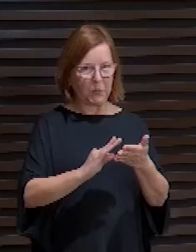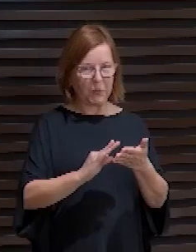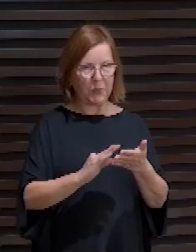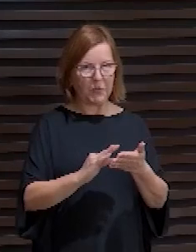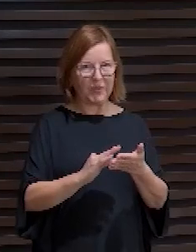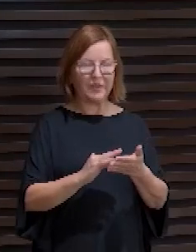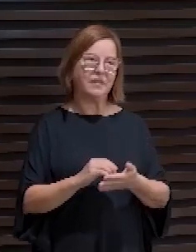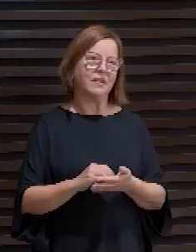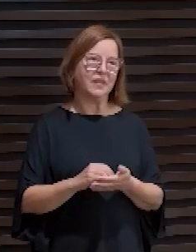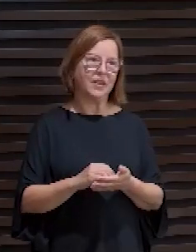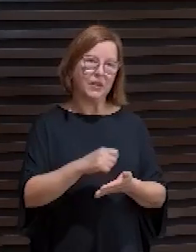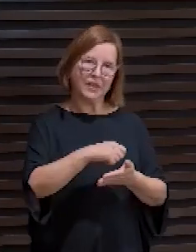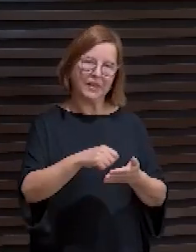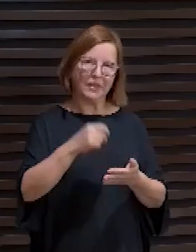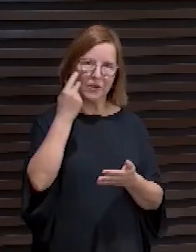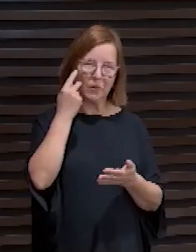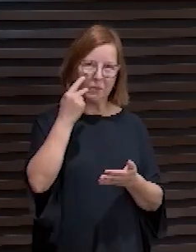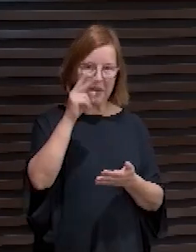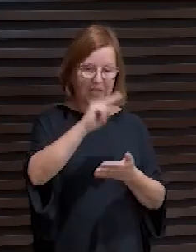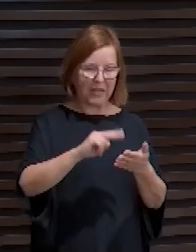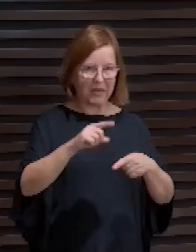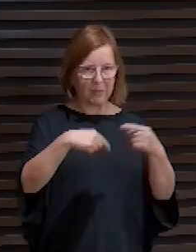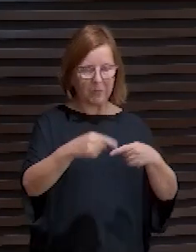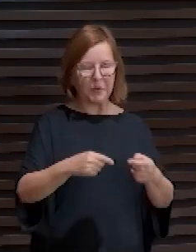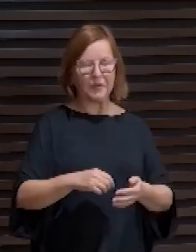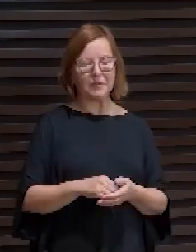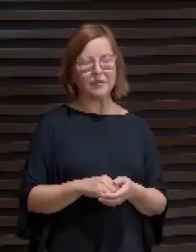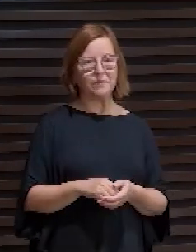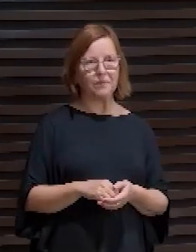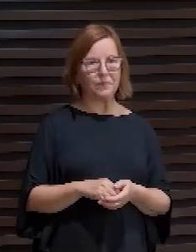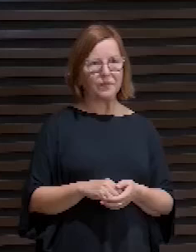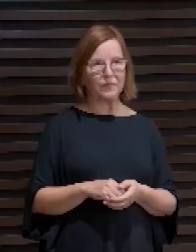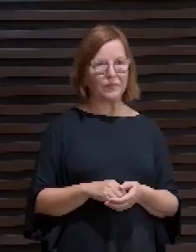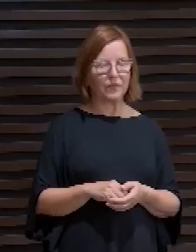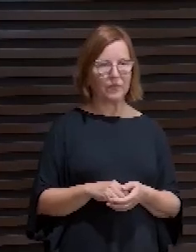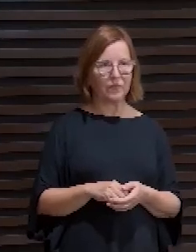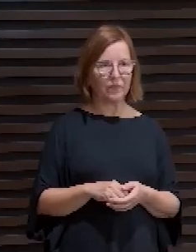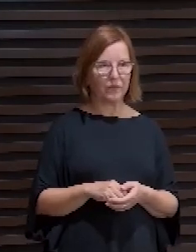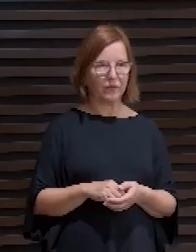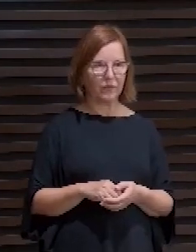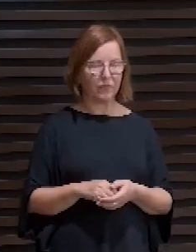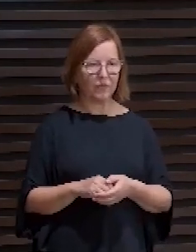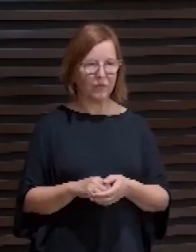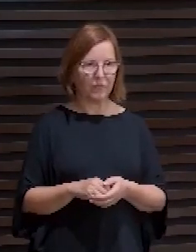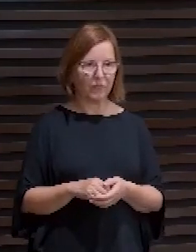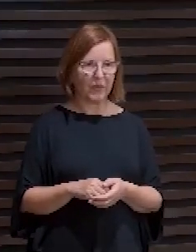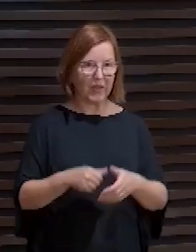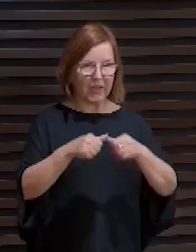dedicados, visto como uma divisão do judaísmo, e por isso enfrentavam